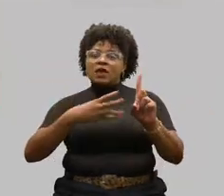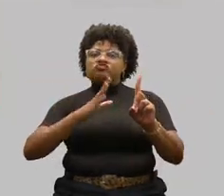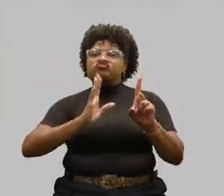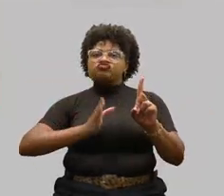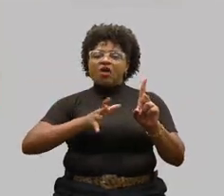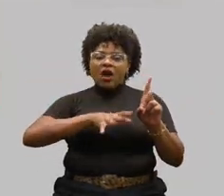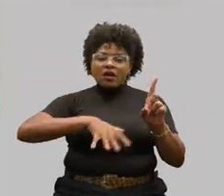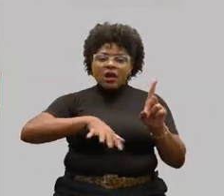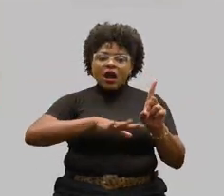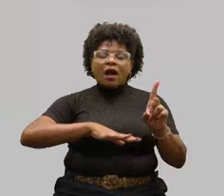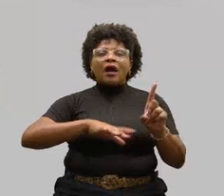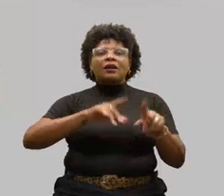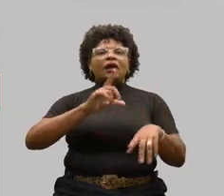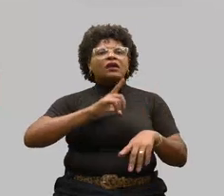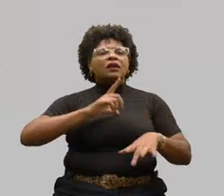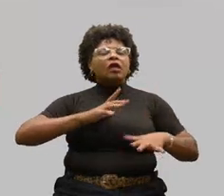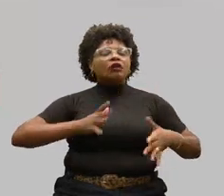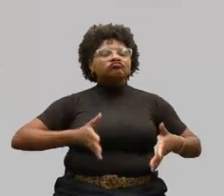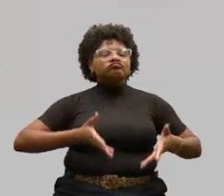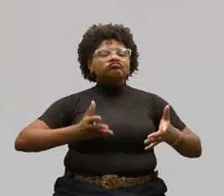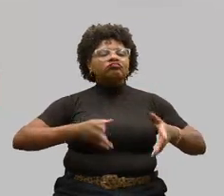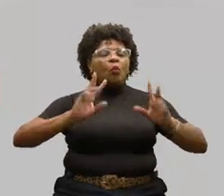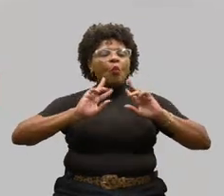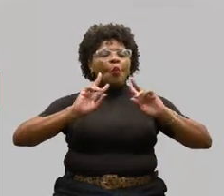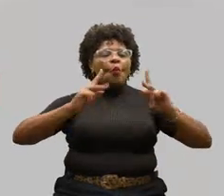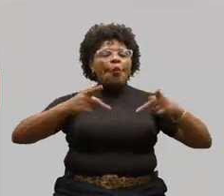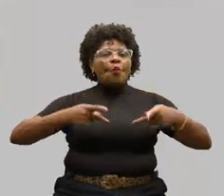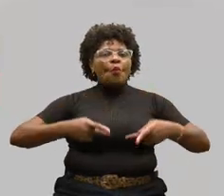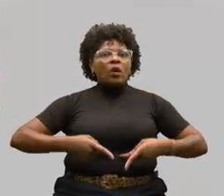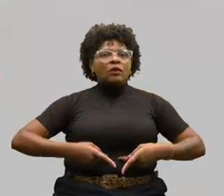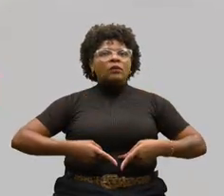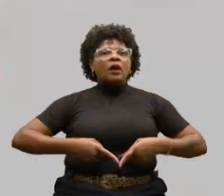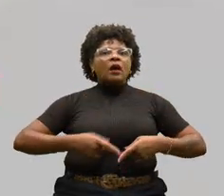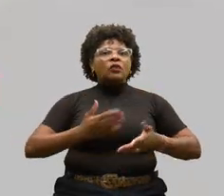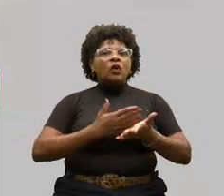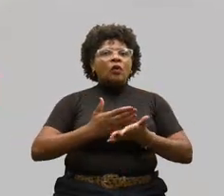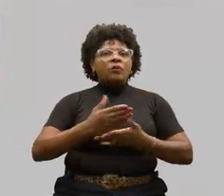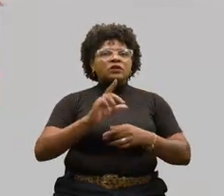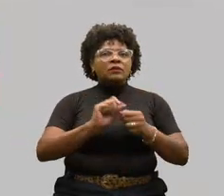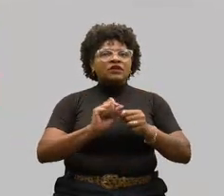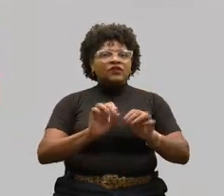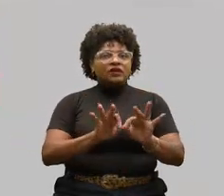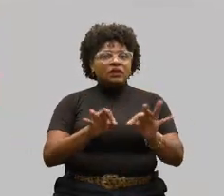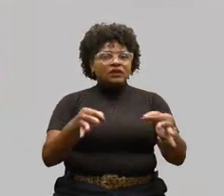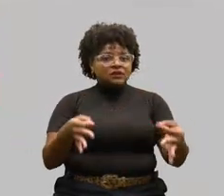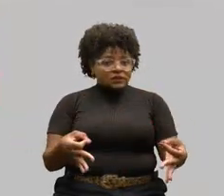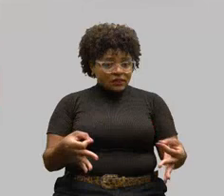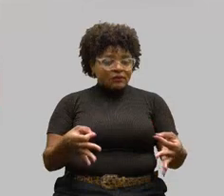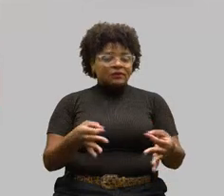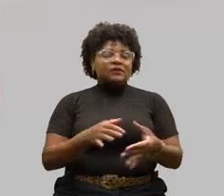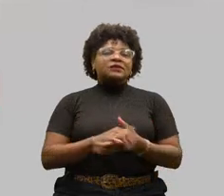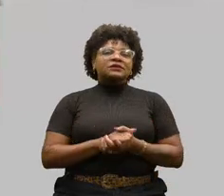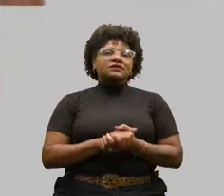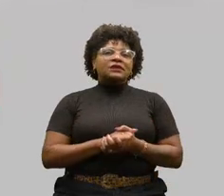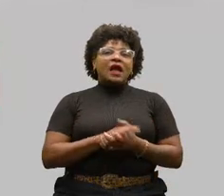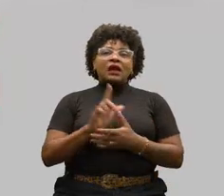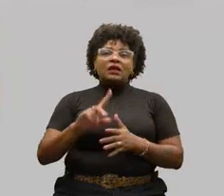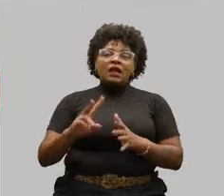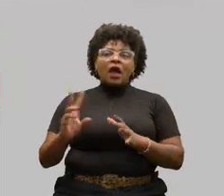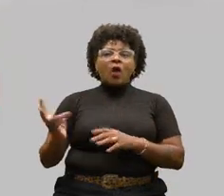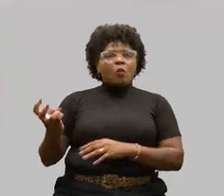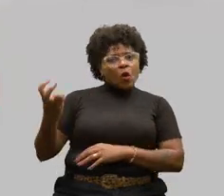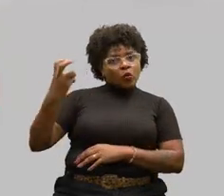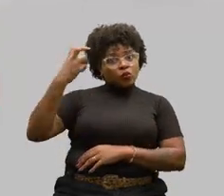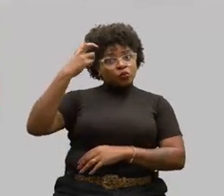mais humanizada o que a gente já começou a fazer mais simples que é uma cultura Nossa que é um Baker o que já mudou